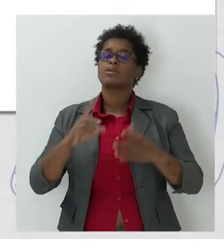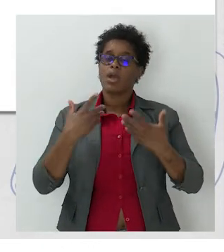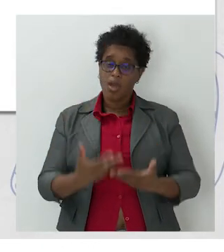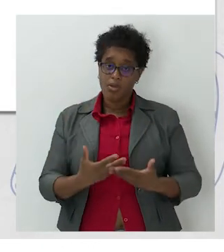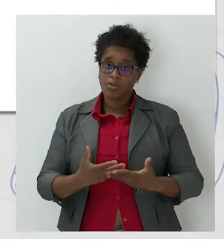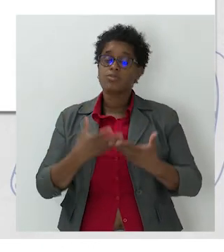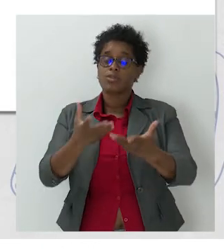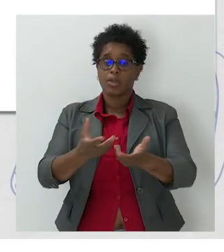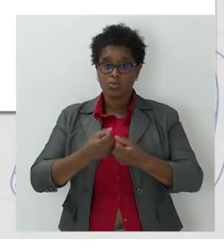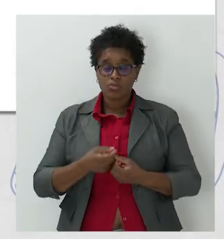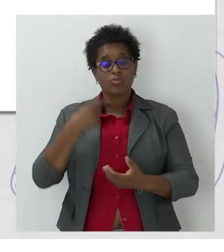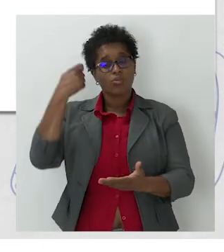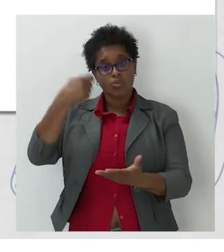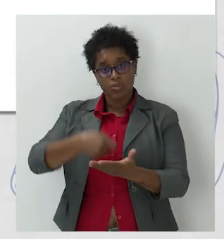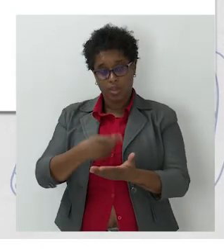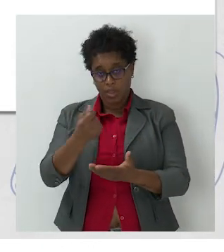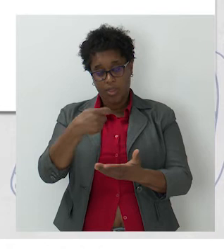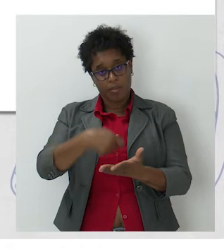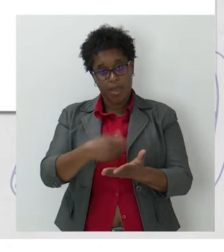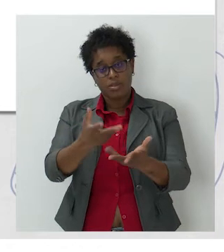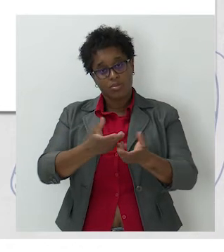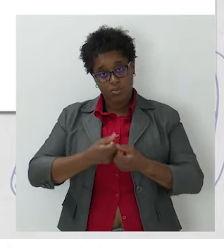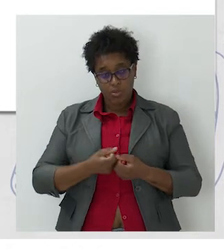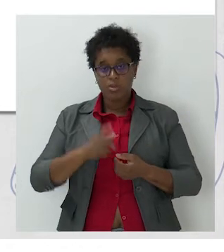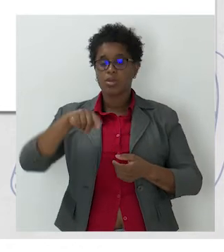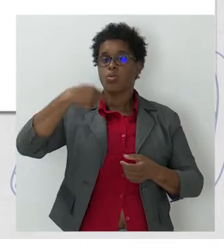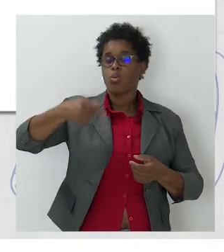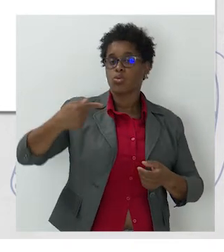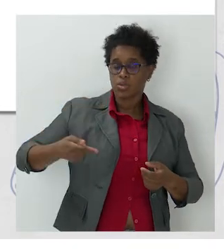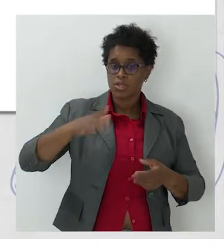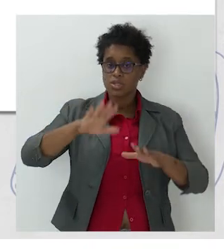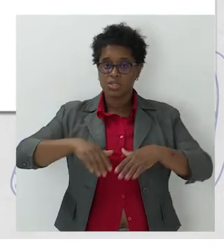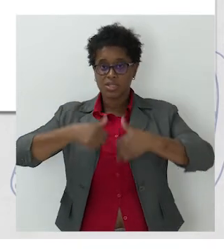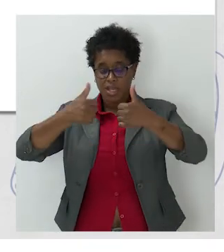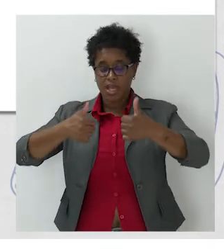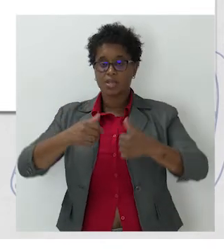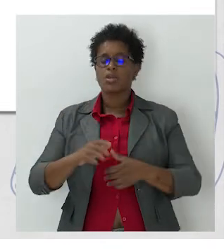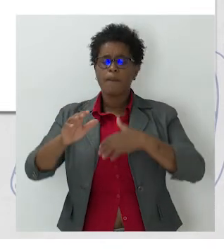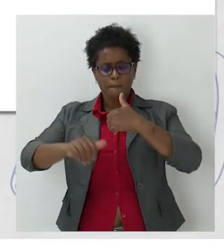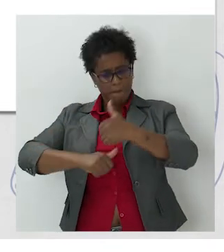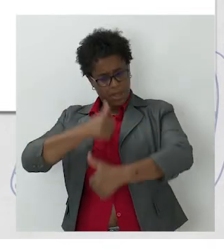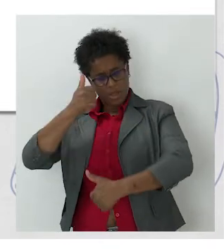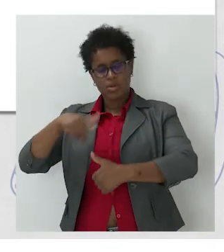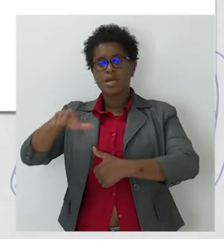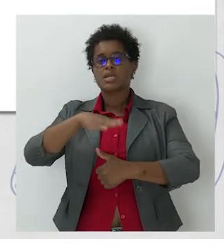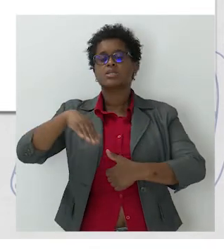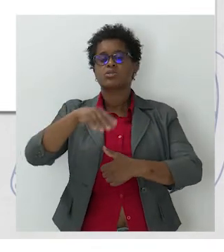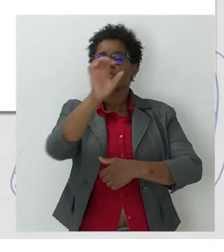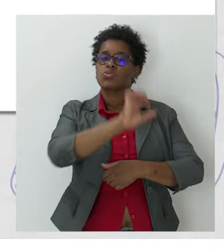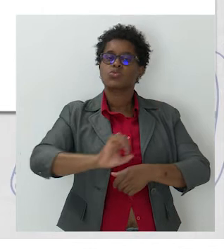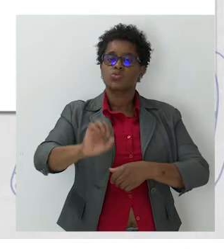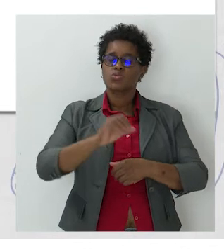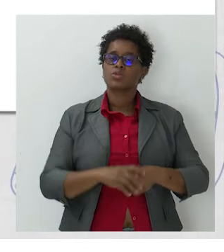receber impostos das outras cidades, melhorando a sua situação